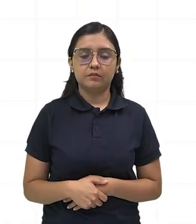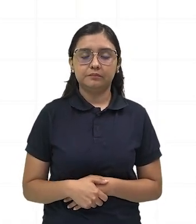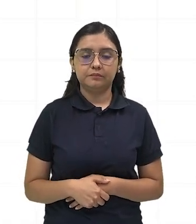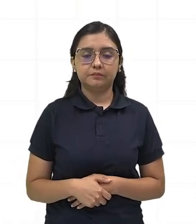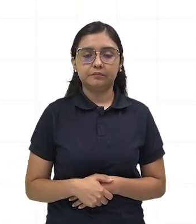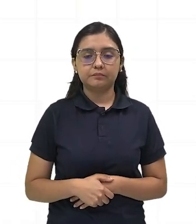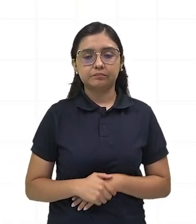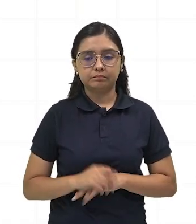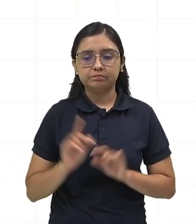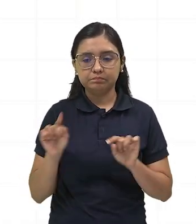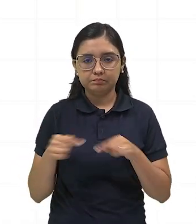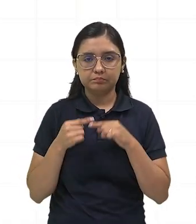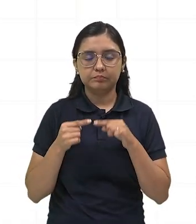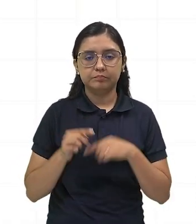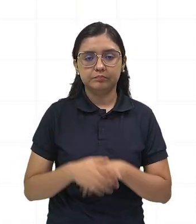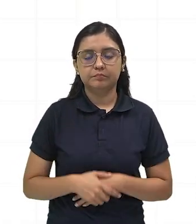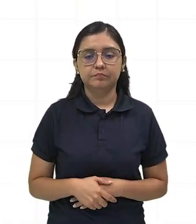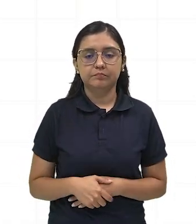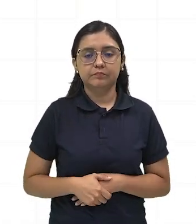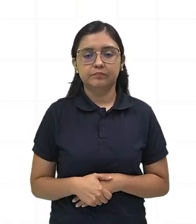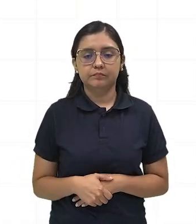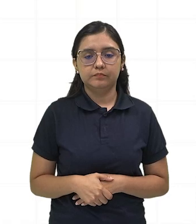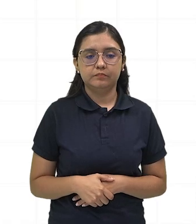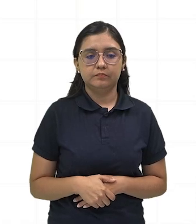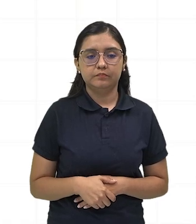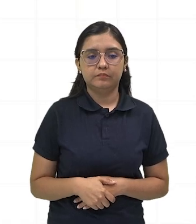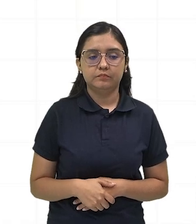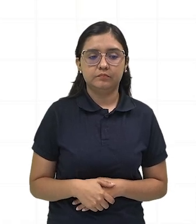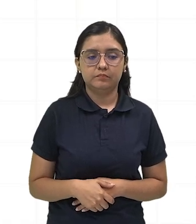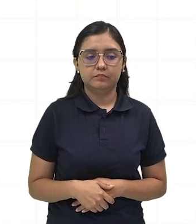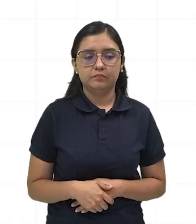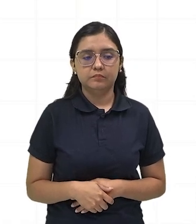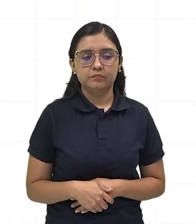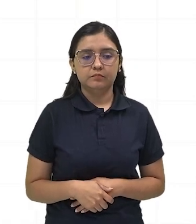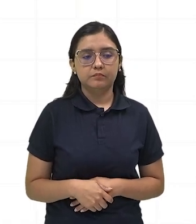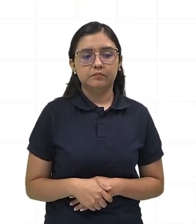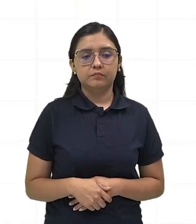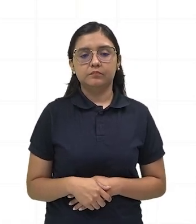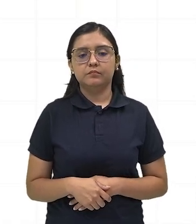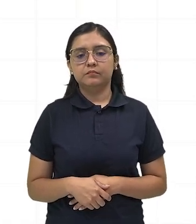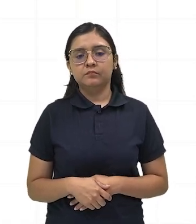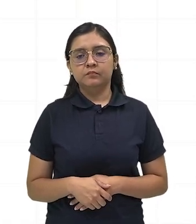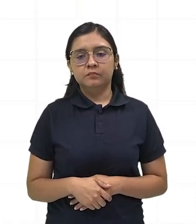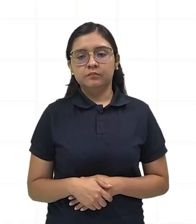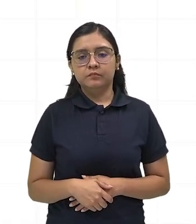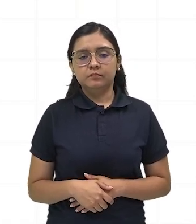diretamente proporcionais. Tá? Porque nós verificamos aí o